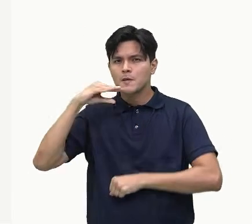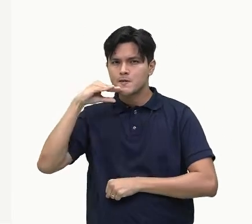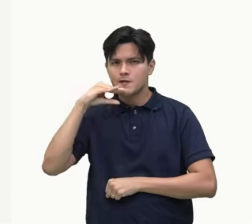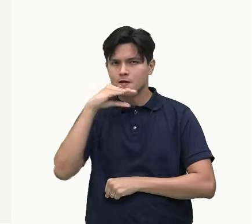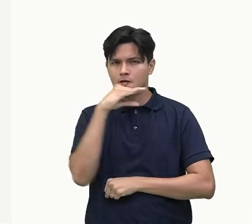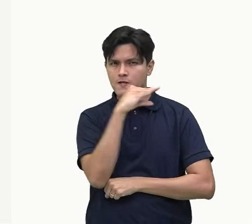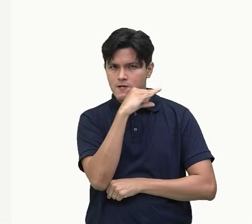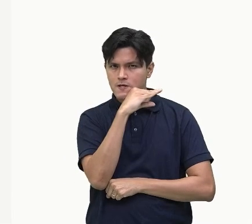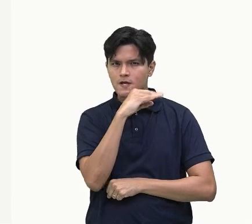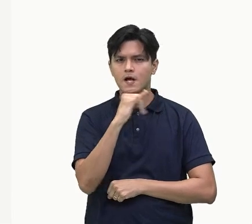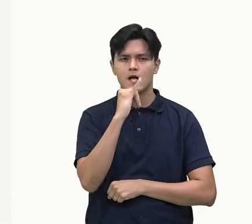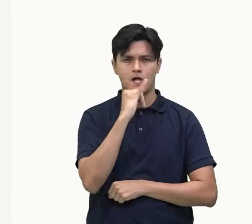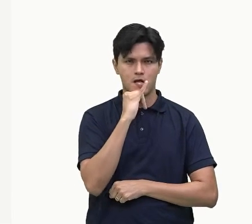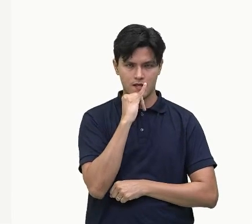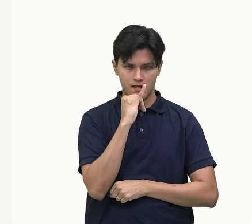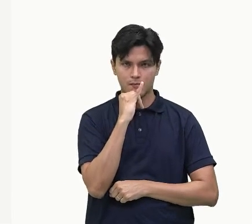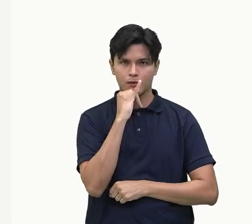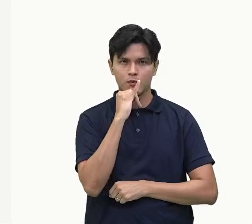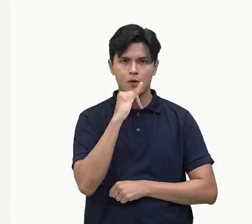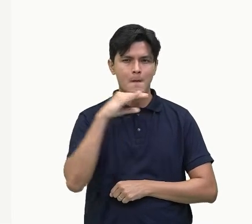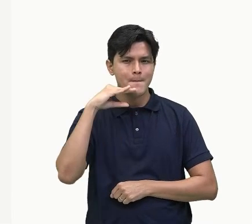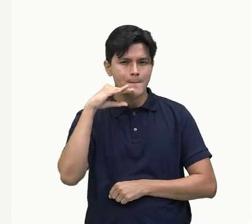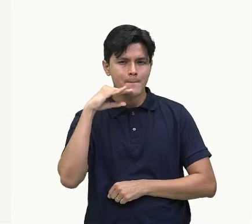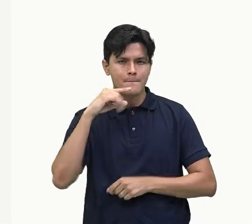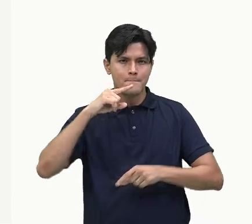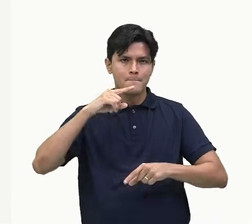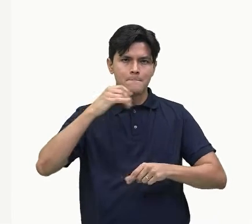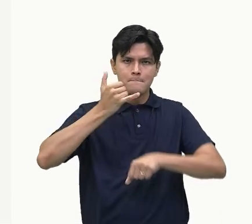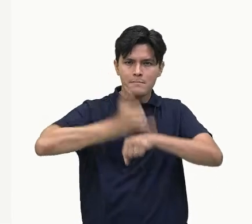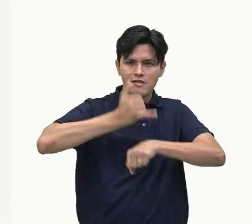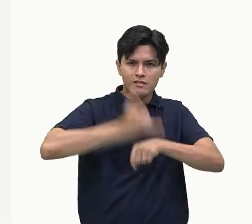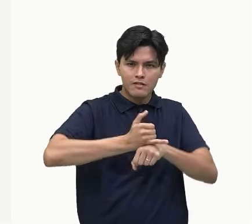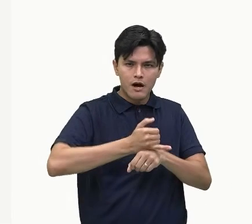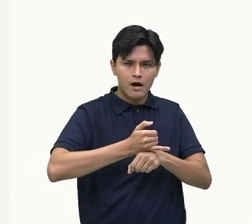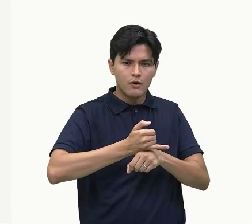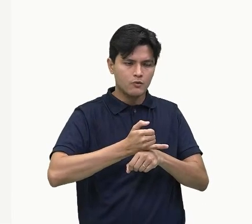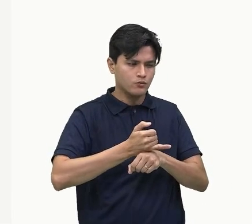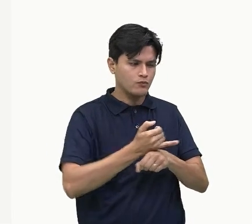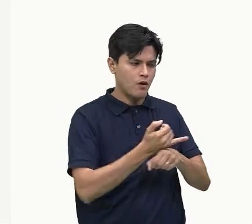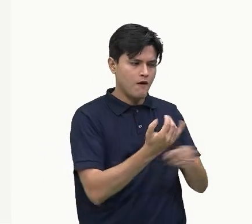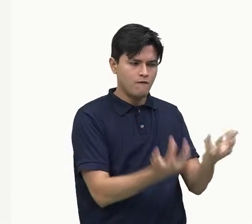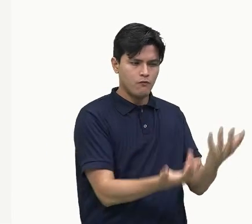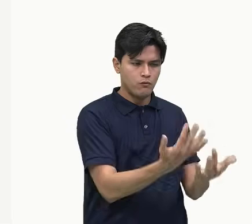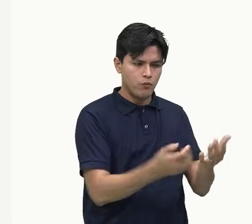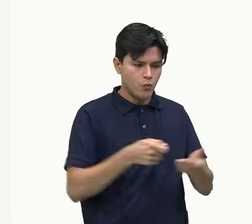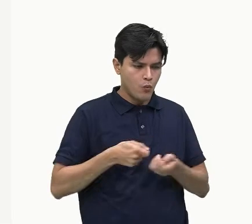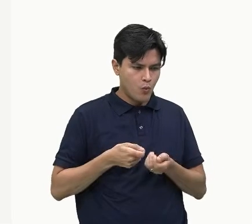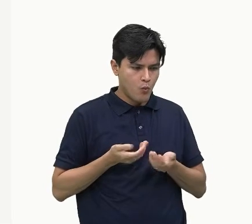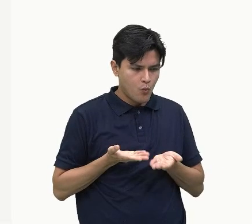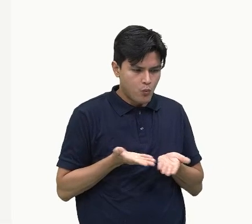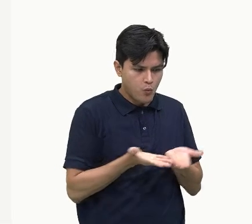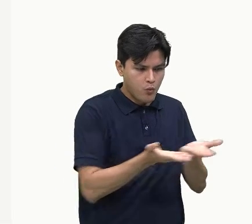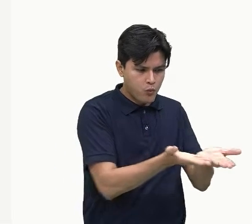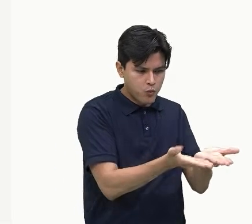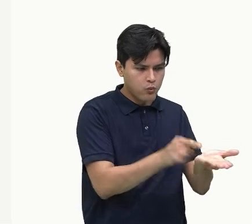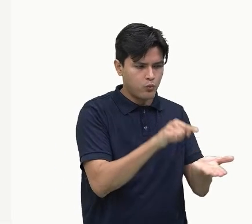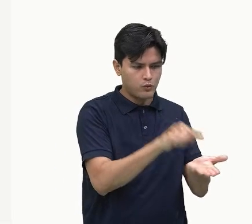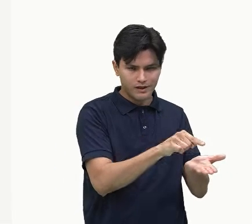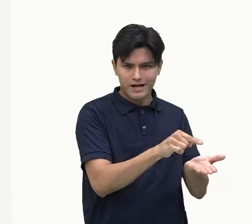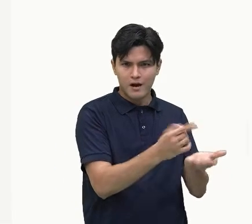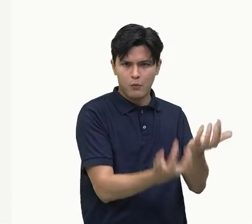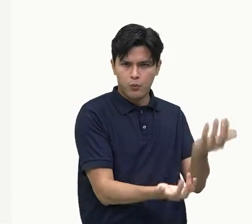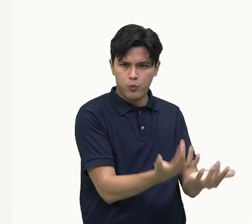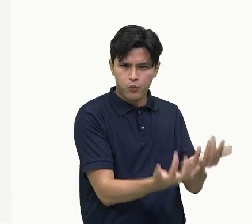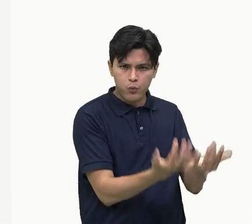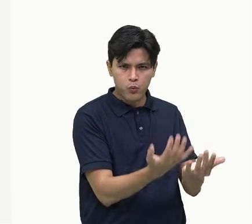metal próximo do seu ponto de fusão, né? Ele, né? Se ele estiver no estado sólido,